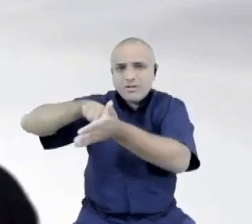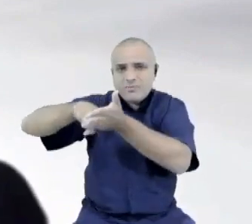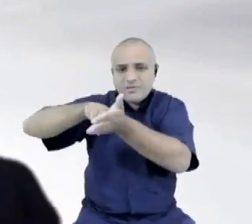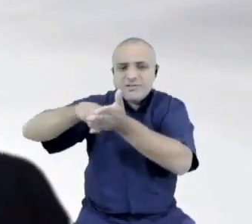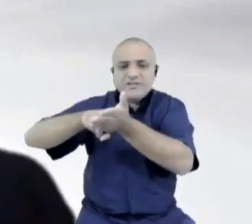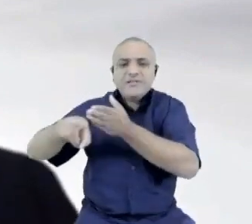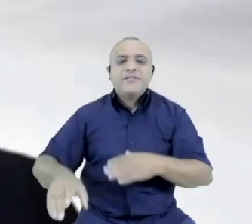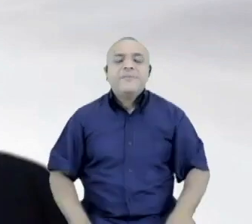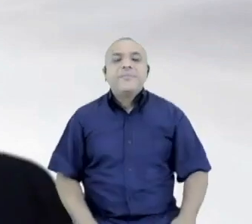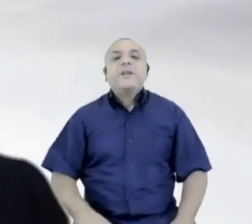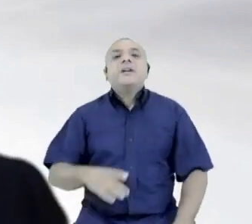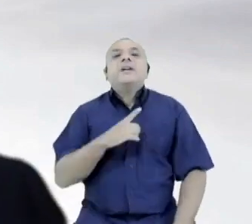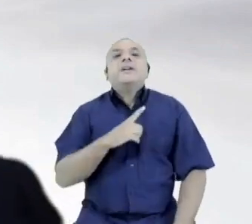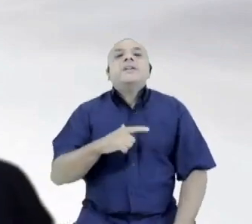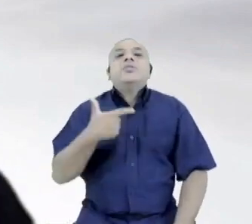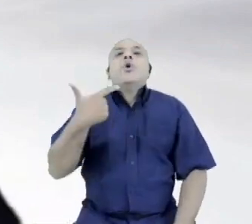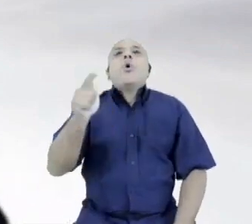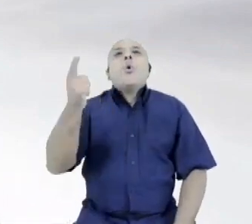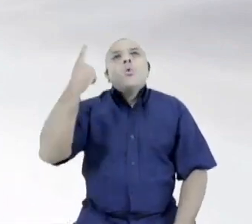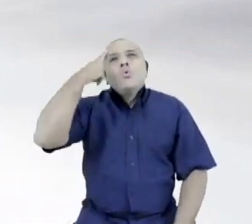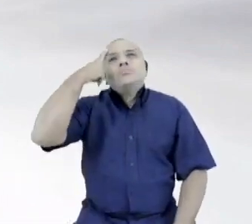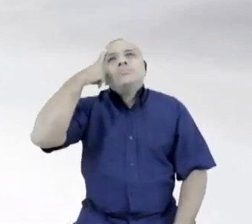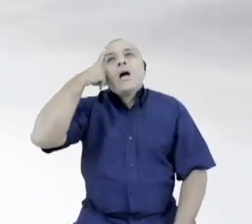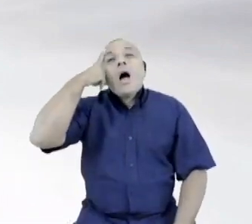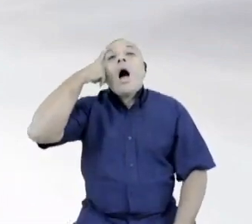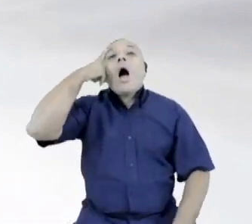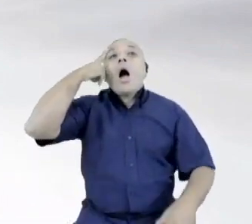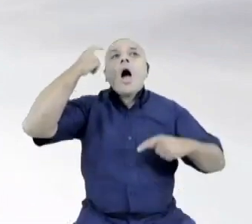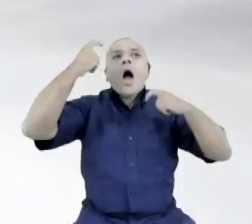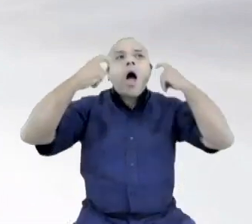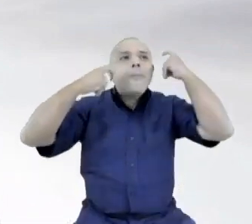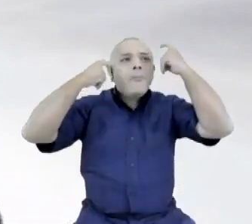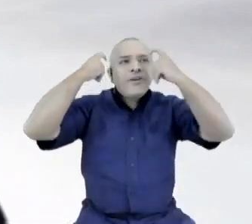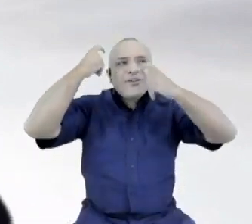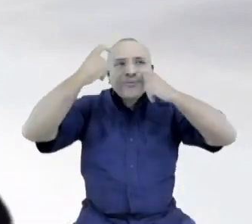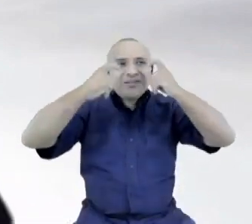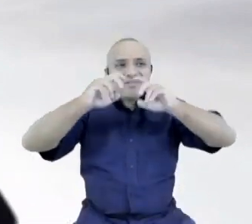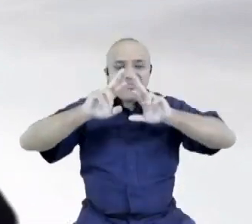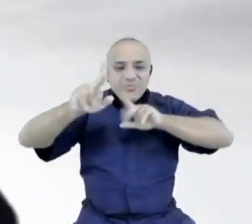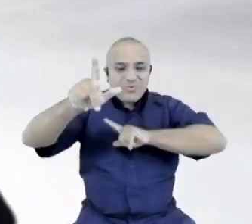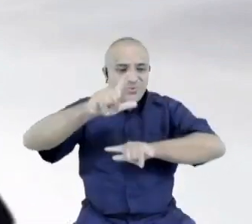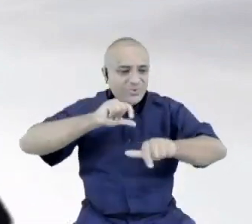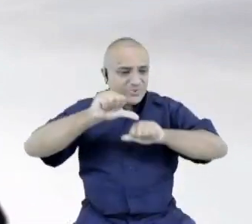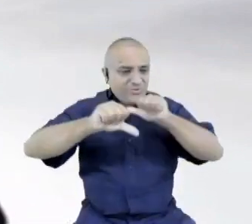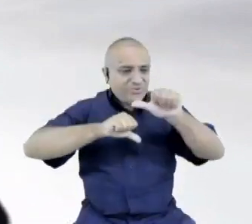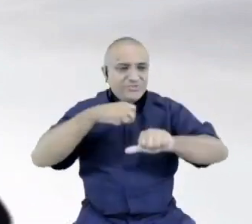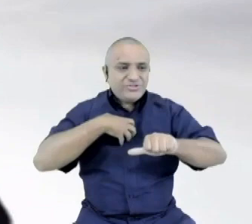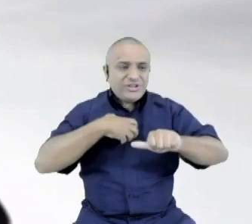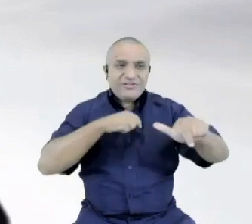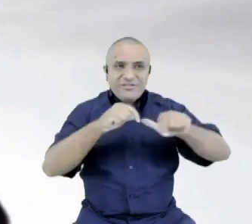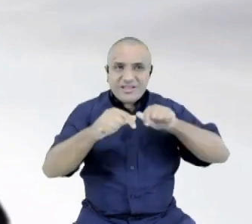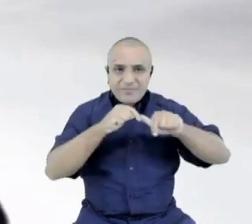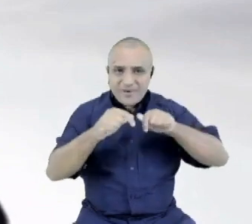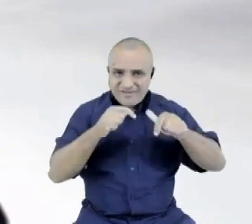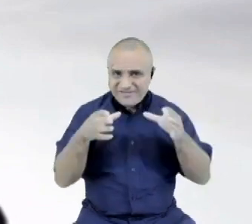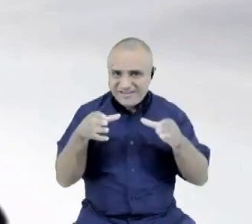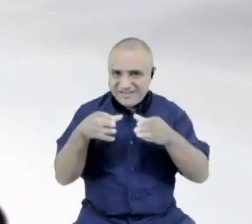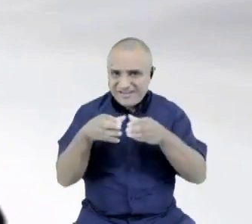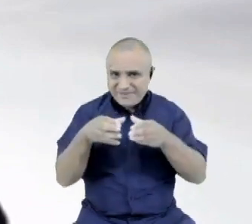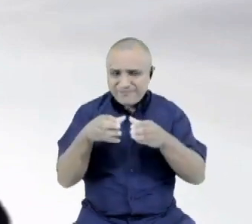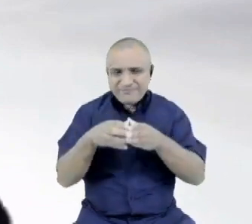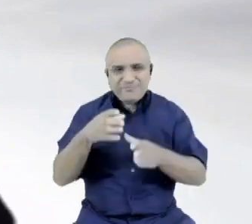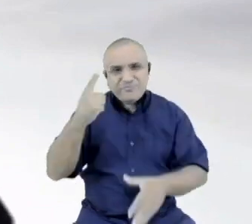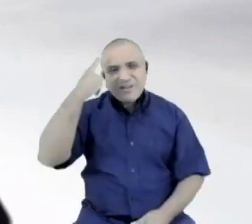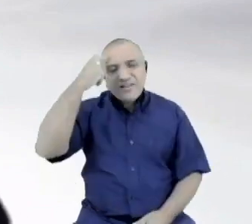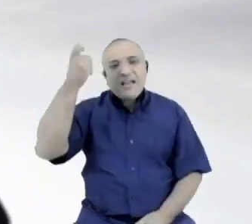também outras preocupações, tá? Porque você muda todo o formato de trabalho da equipe. Então, você trabalhar com uma ideia